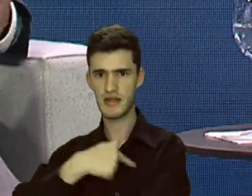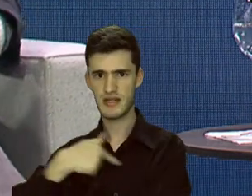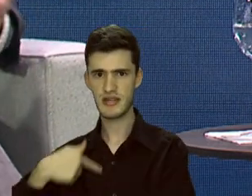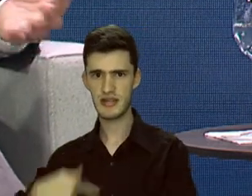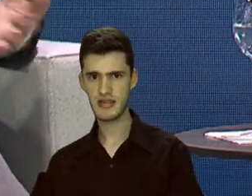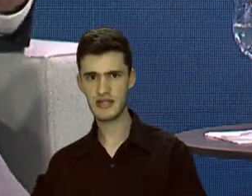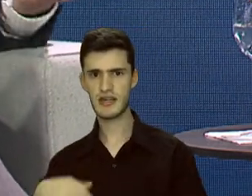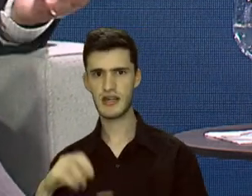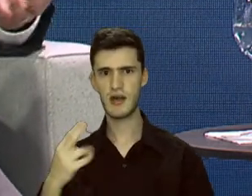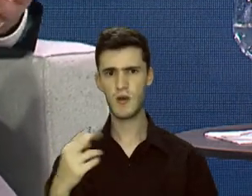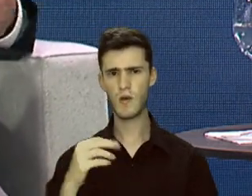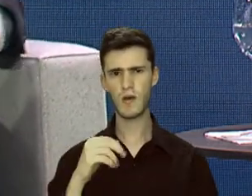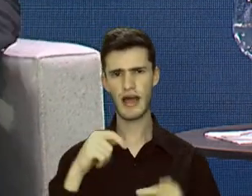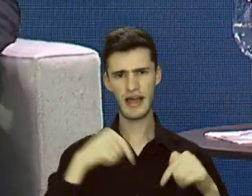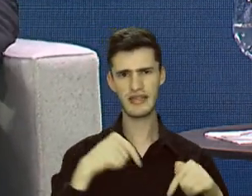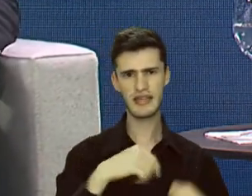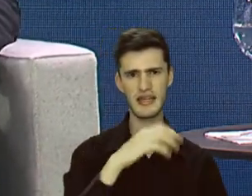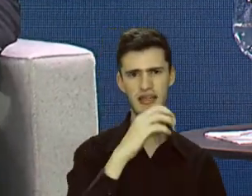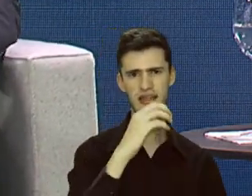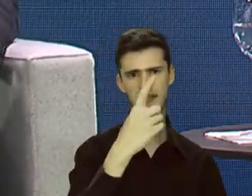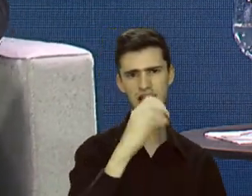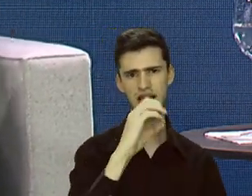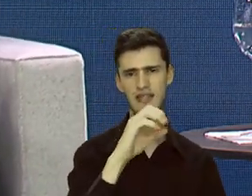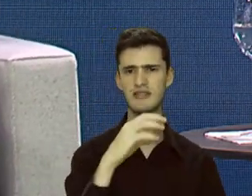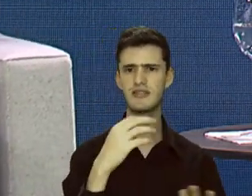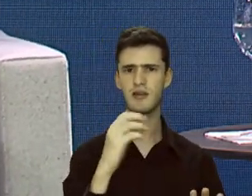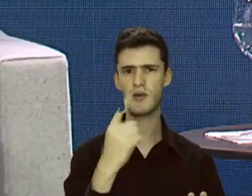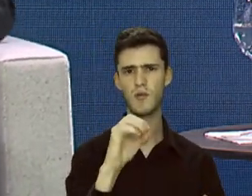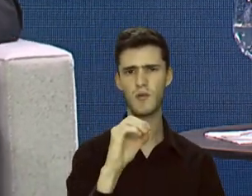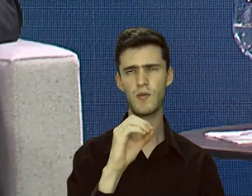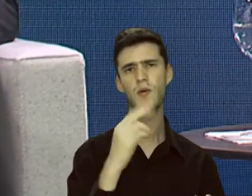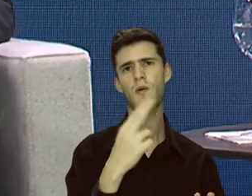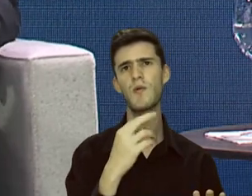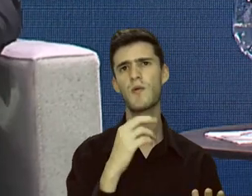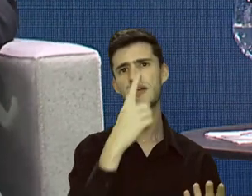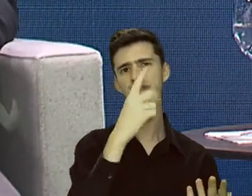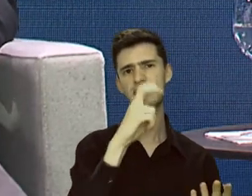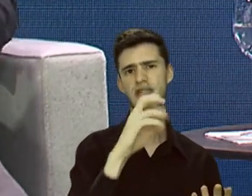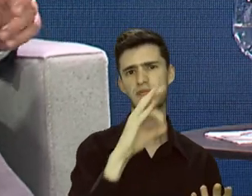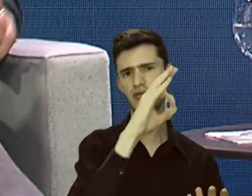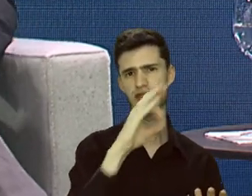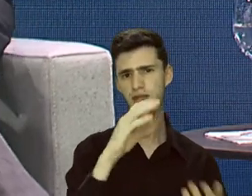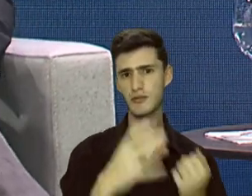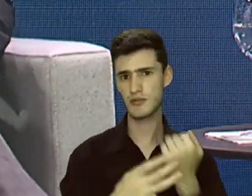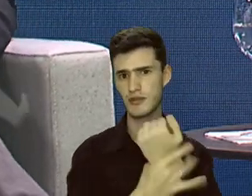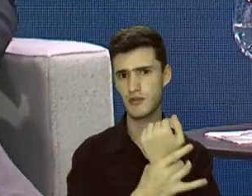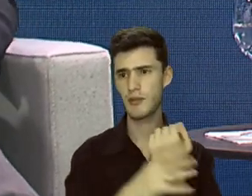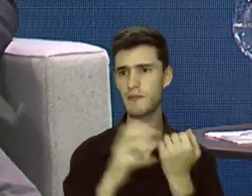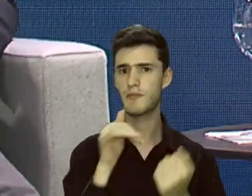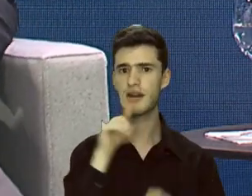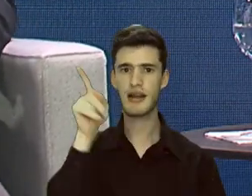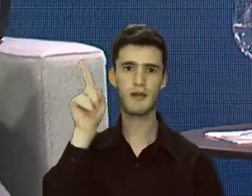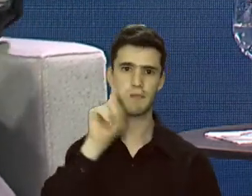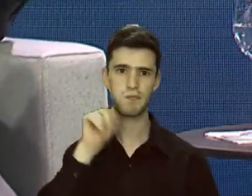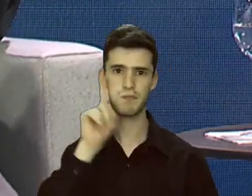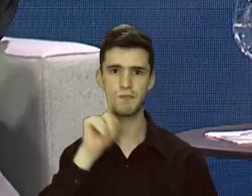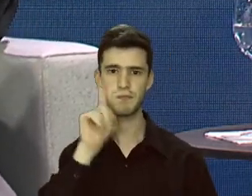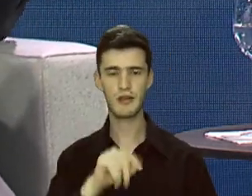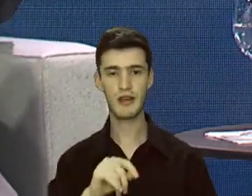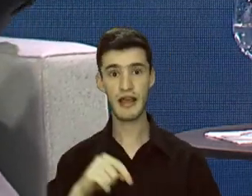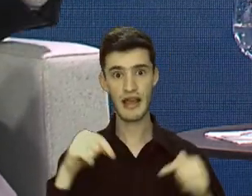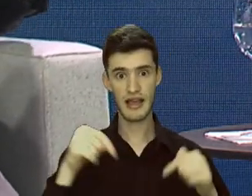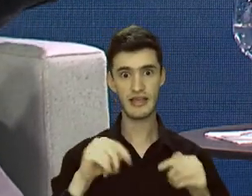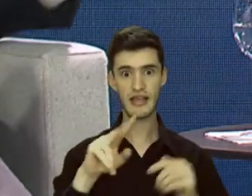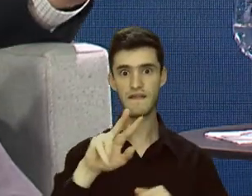uns 15% do que o Estados Unidos tem eu acho que isso vai dar preço para o dinheiro de uma forma completamente diferente a partir de seguro